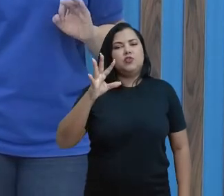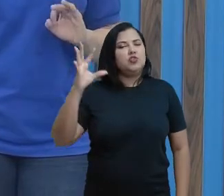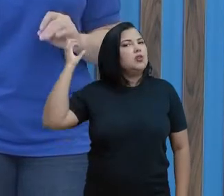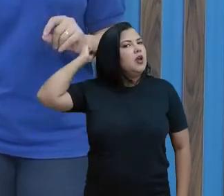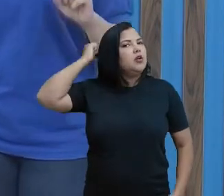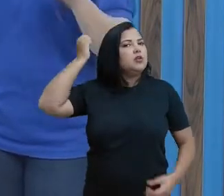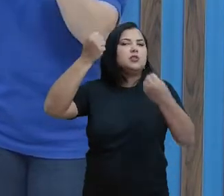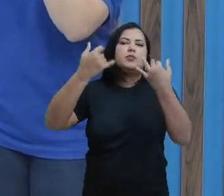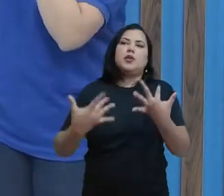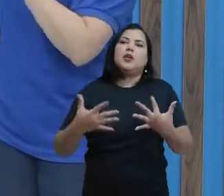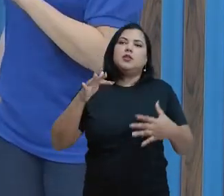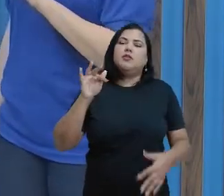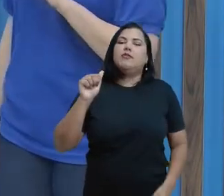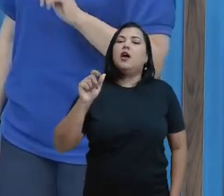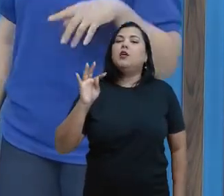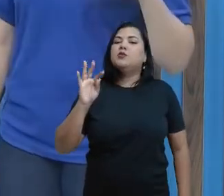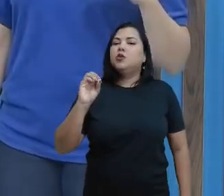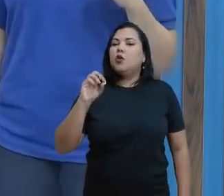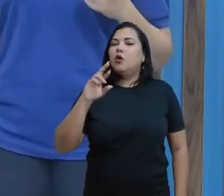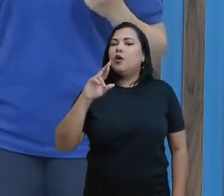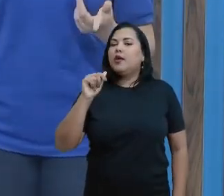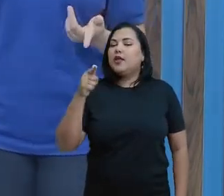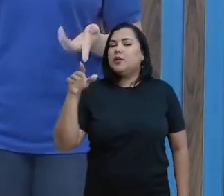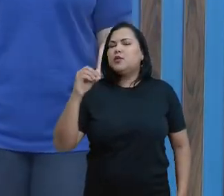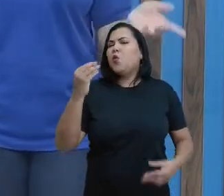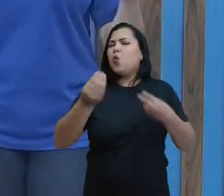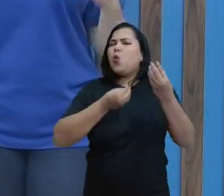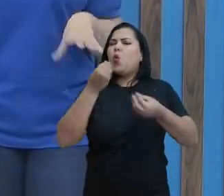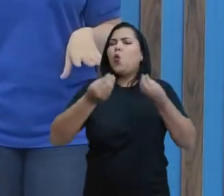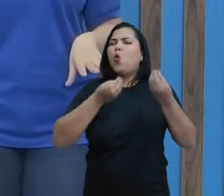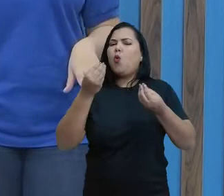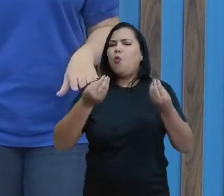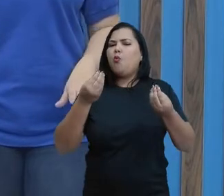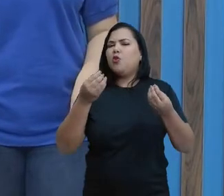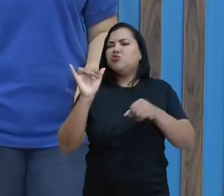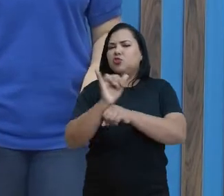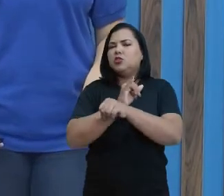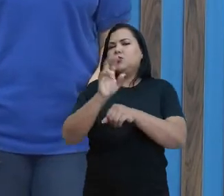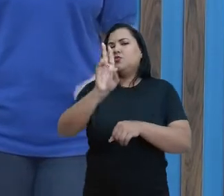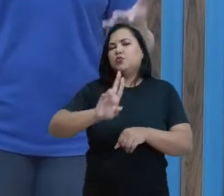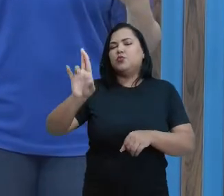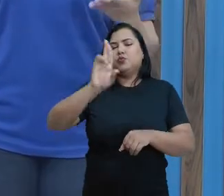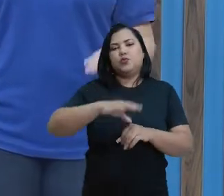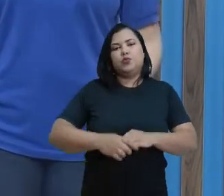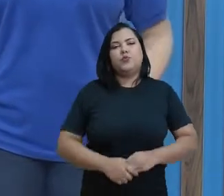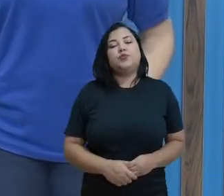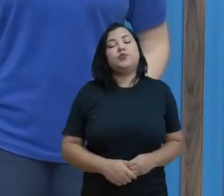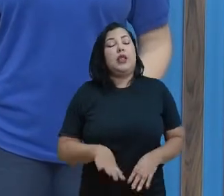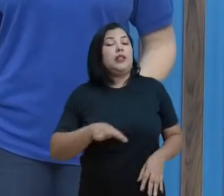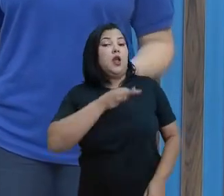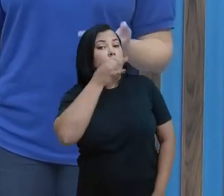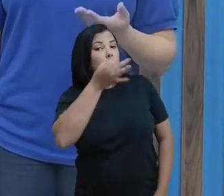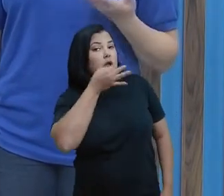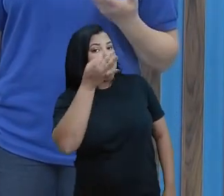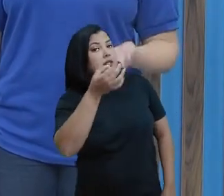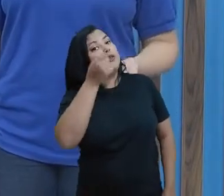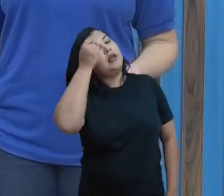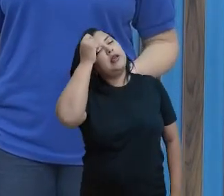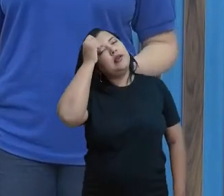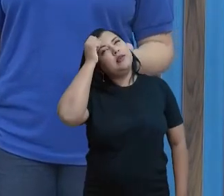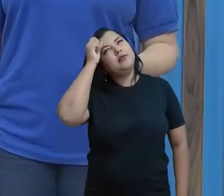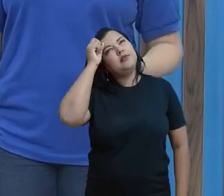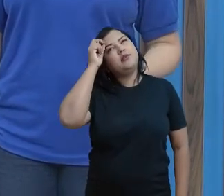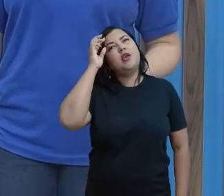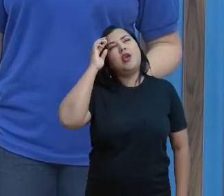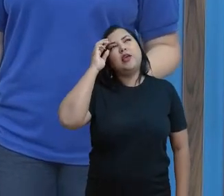falando sobre essa estratégia. Como que a gente faz a fatoração de alguns números? Uma dica interessante é você olhar lá